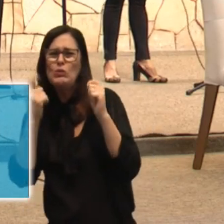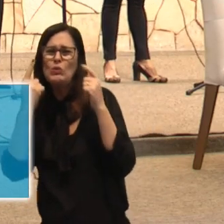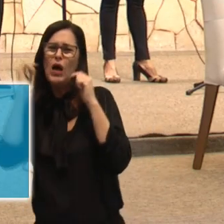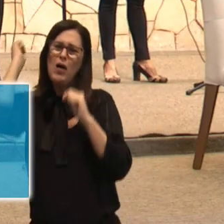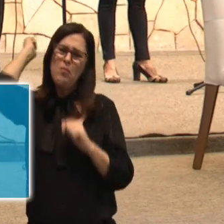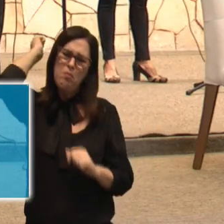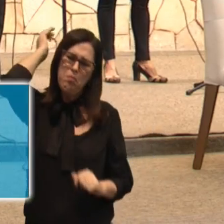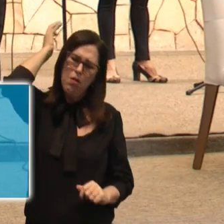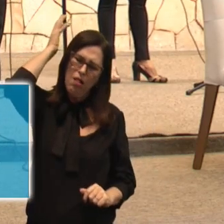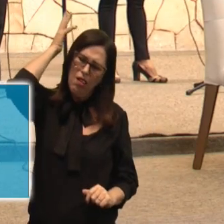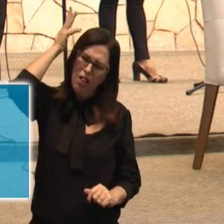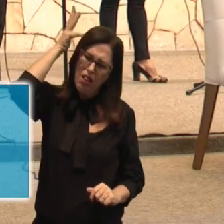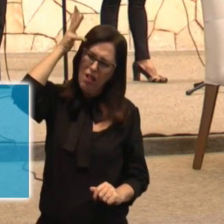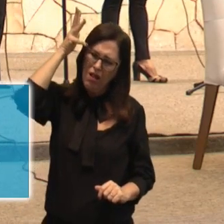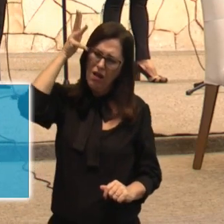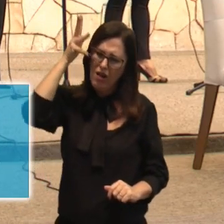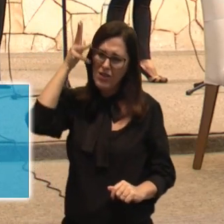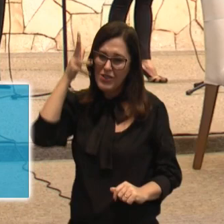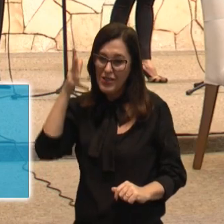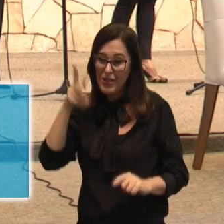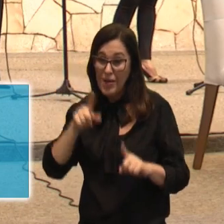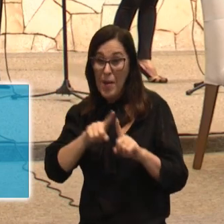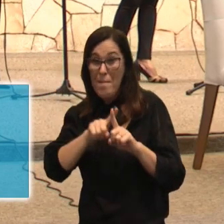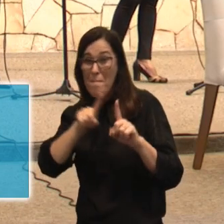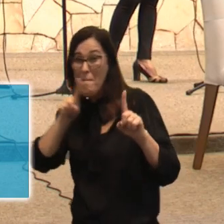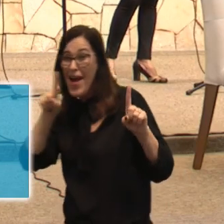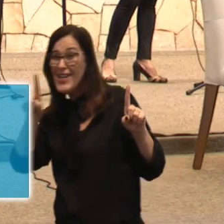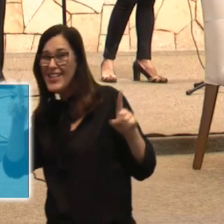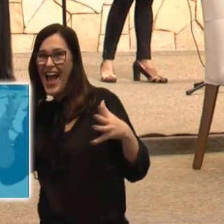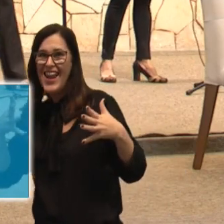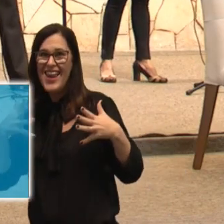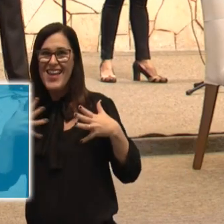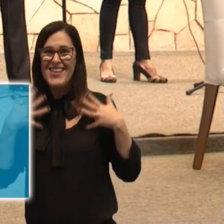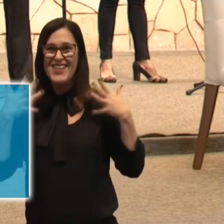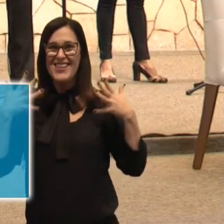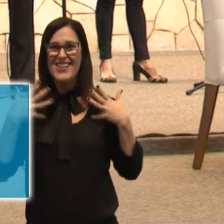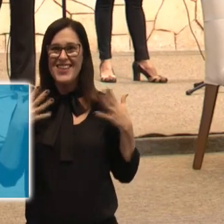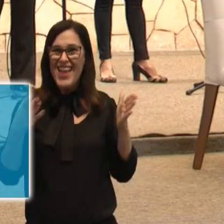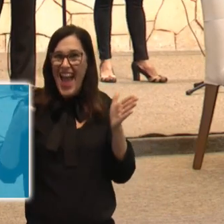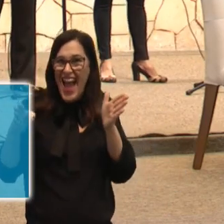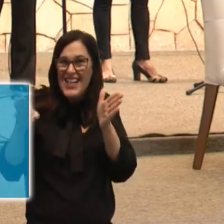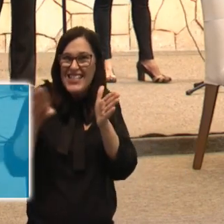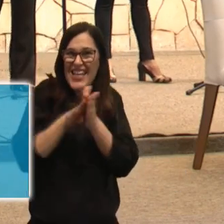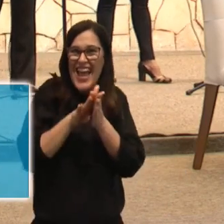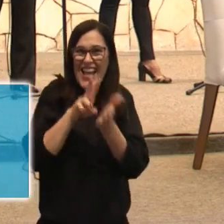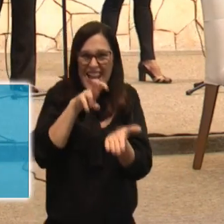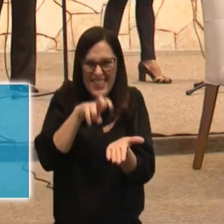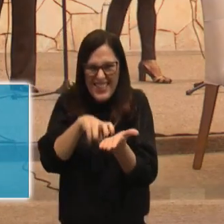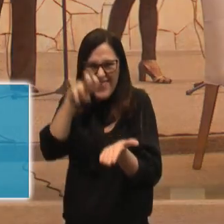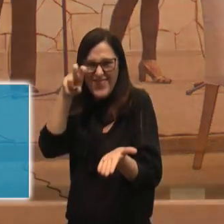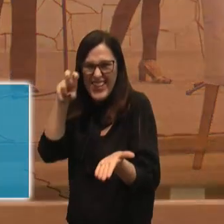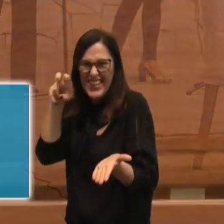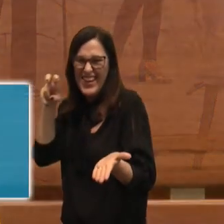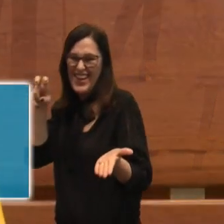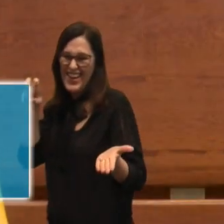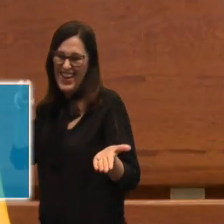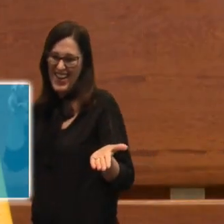pode durar uma noite, mas a alegria chega